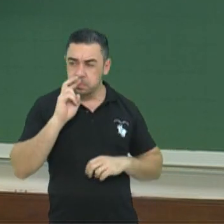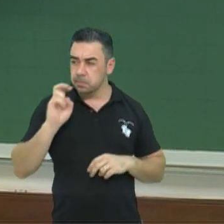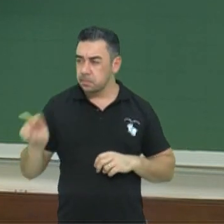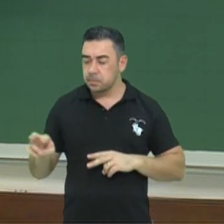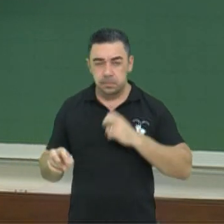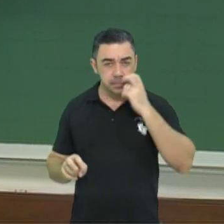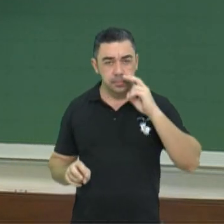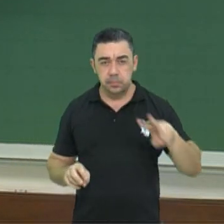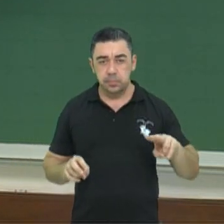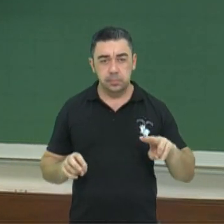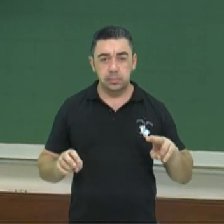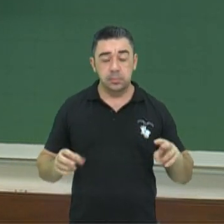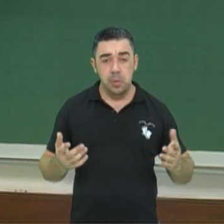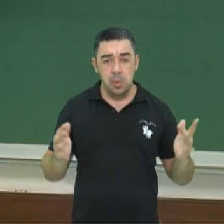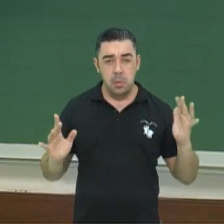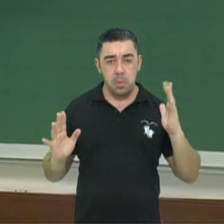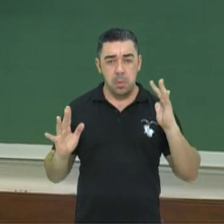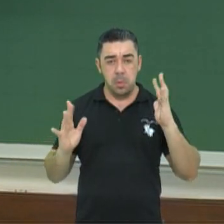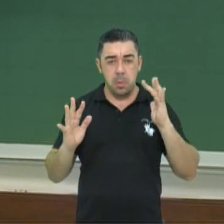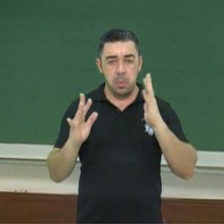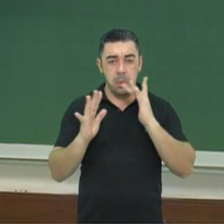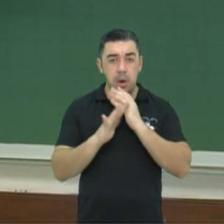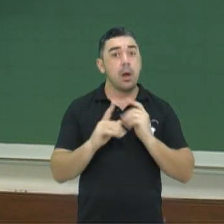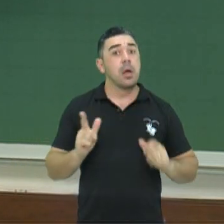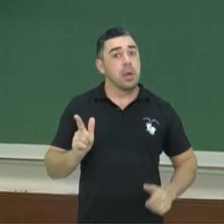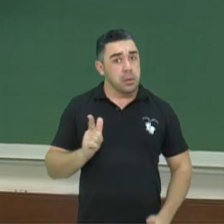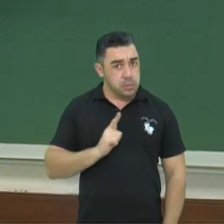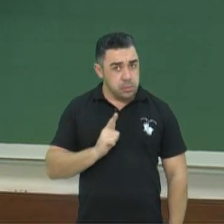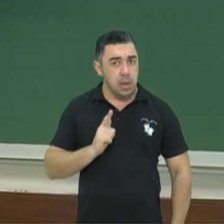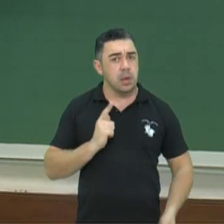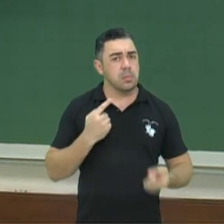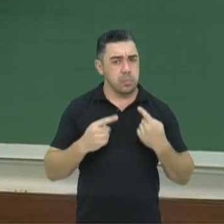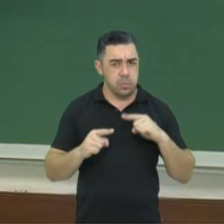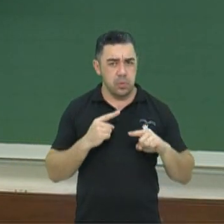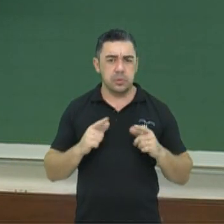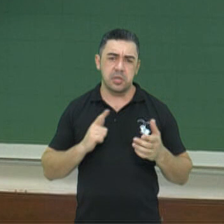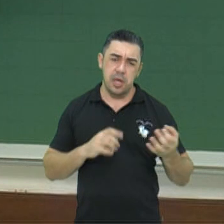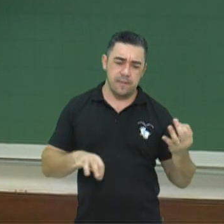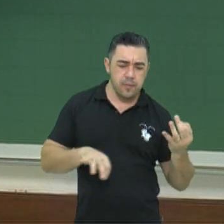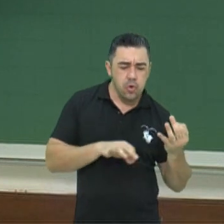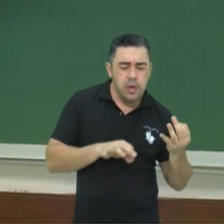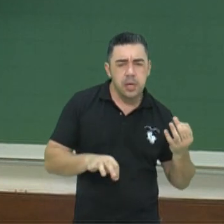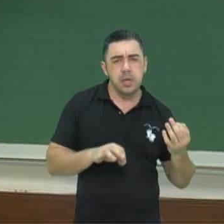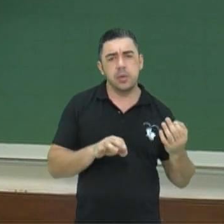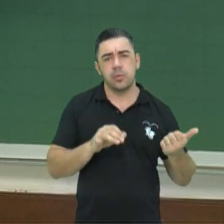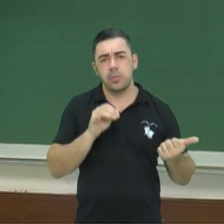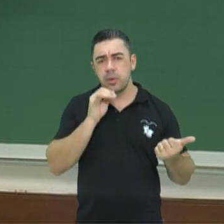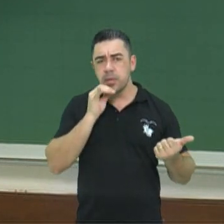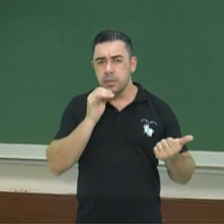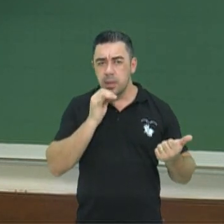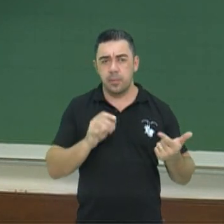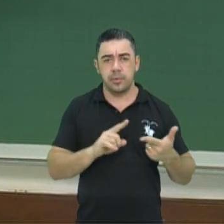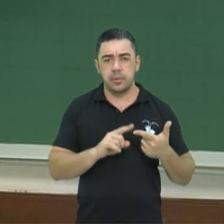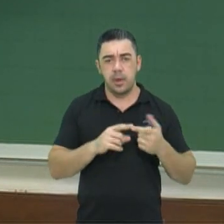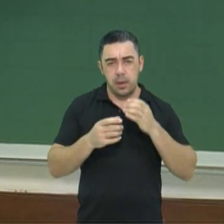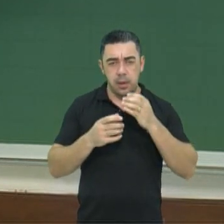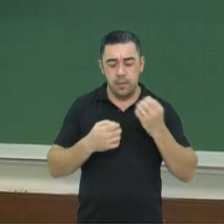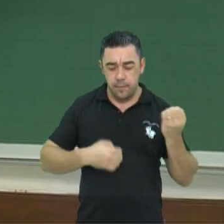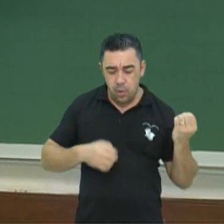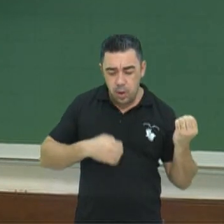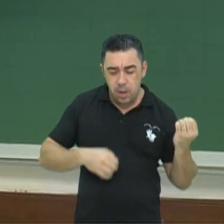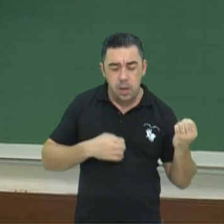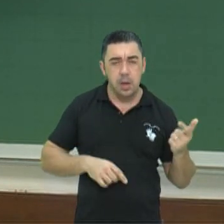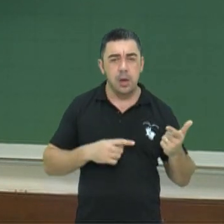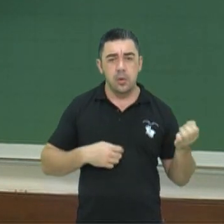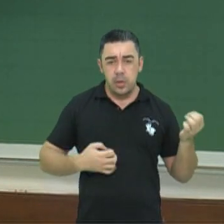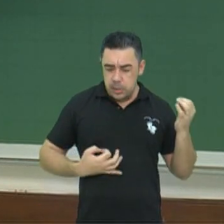pessoas, encontramos muitos músicos, né? Músicos tocando instrumentos clássicos, tocando violino, por exemplo, músicos tocando violão,